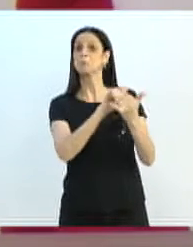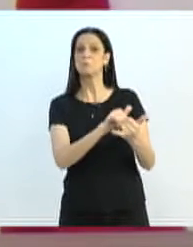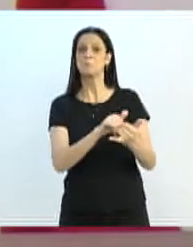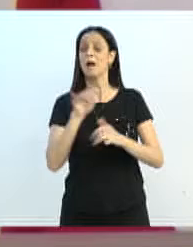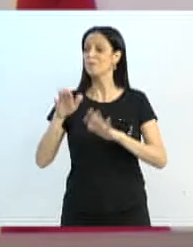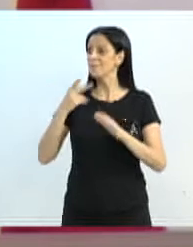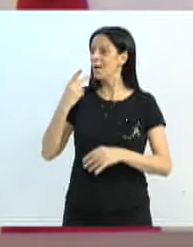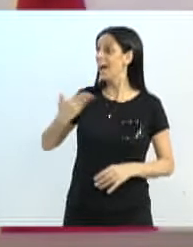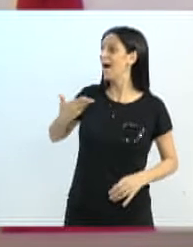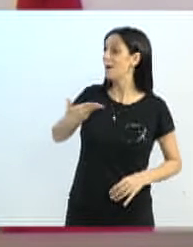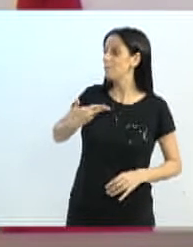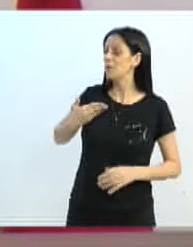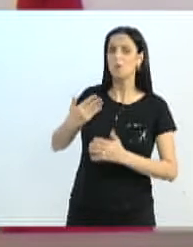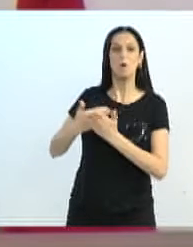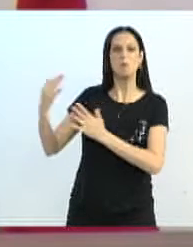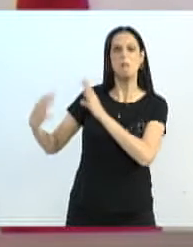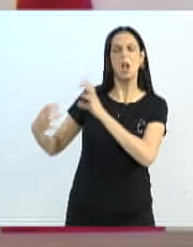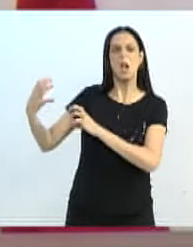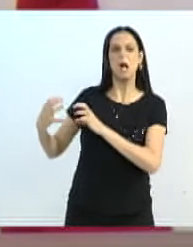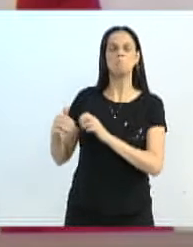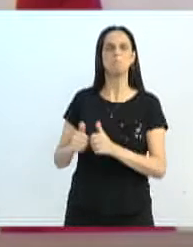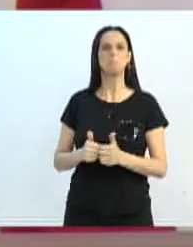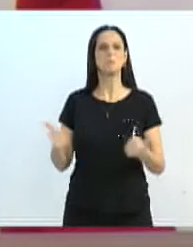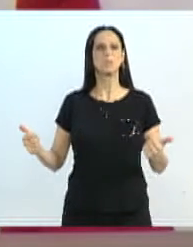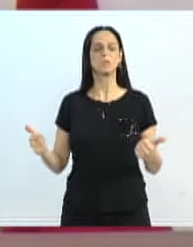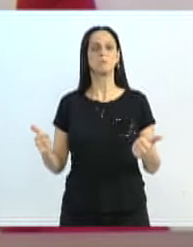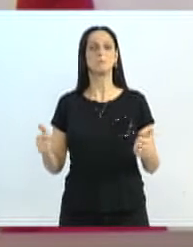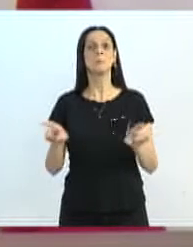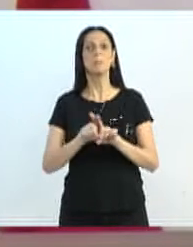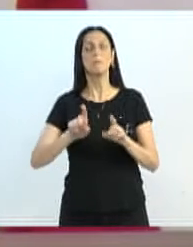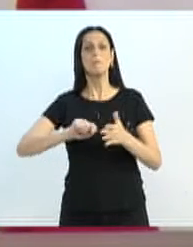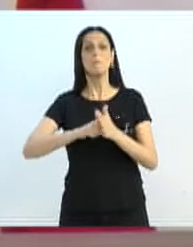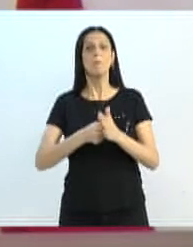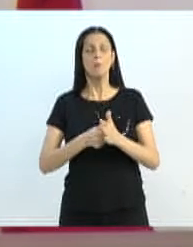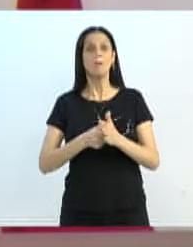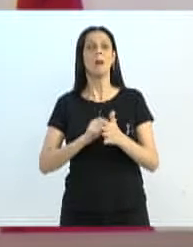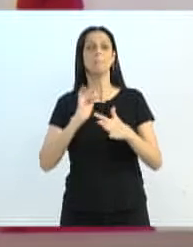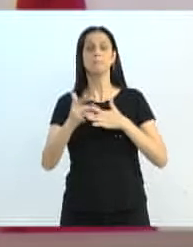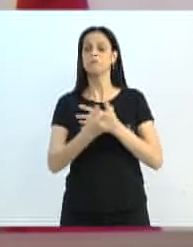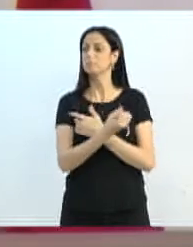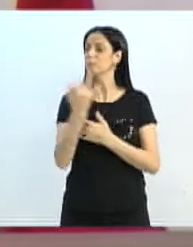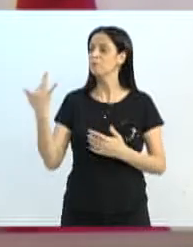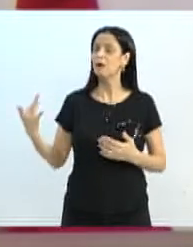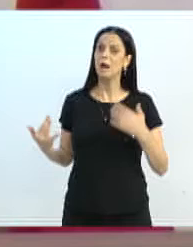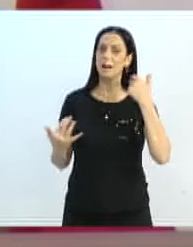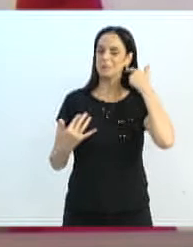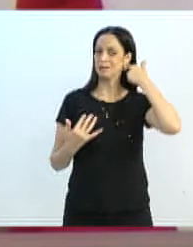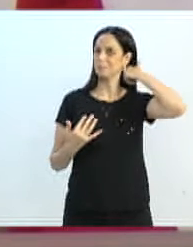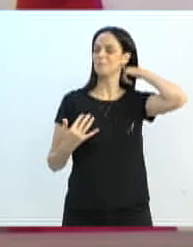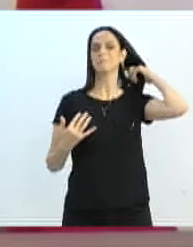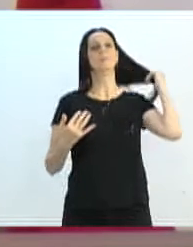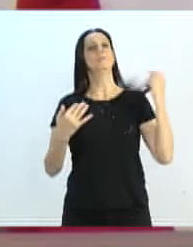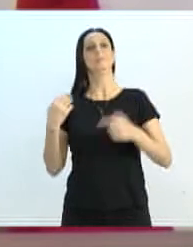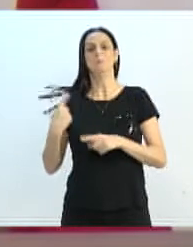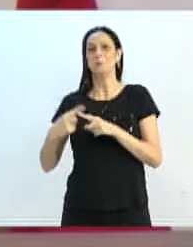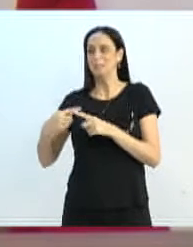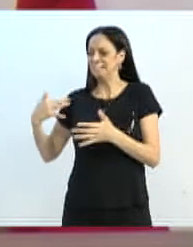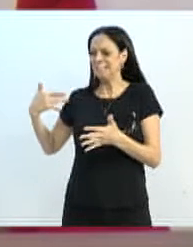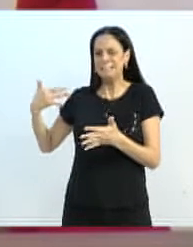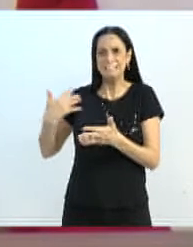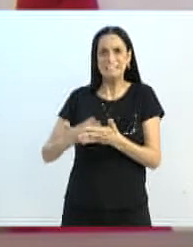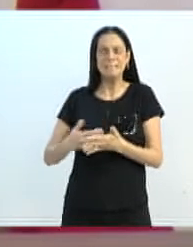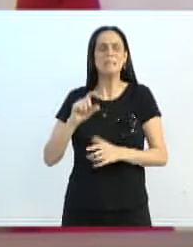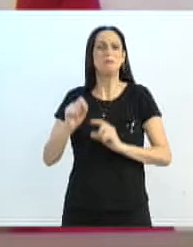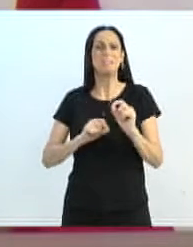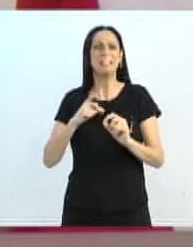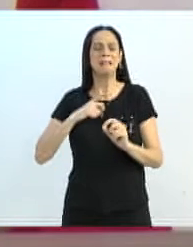falam mais. Desfizeram amizades, bloquearam inúmeras, onde vivemos, nos últimos anos, um clima de